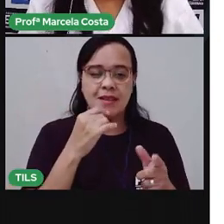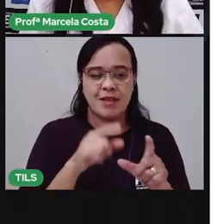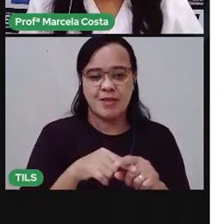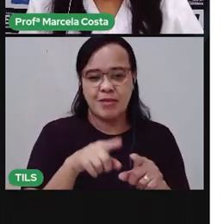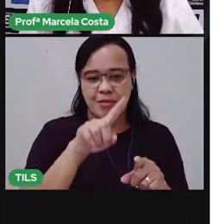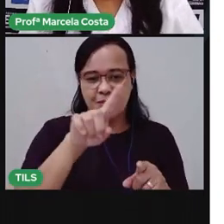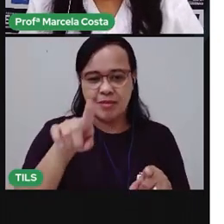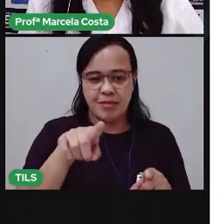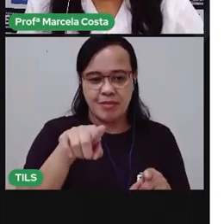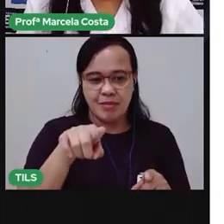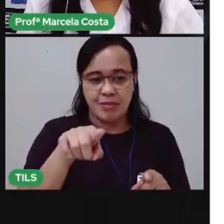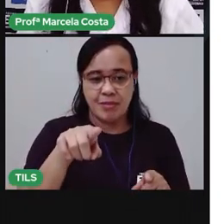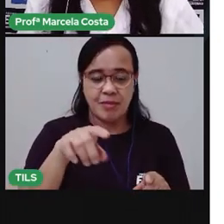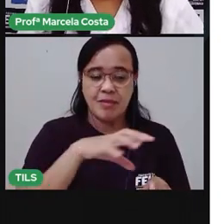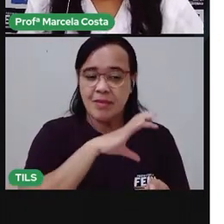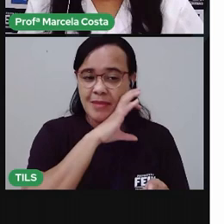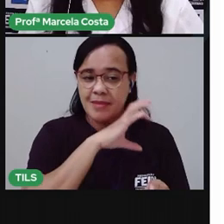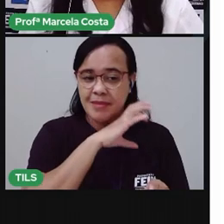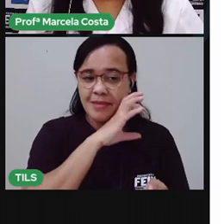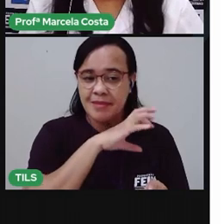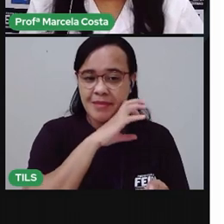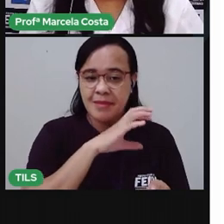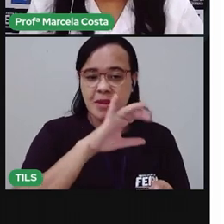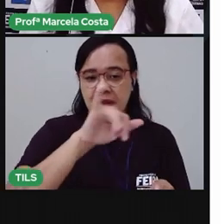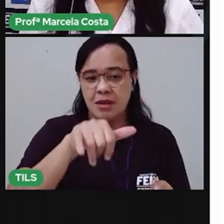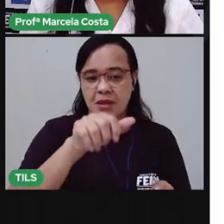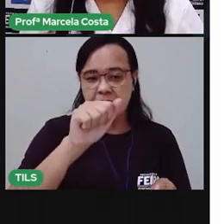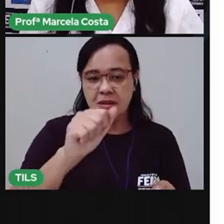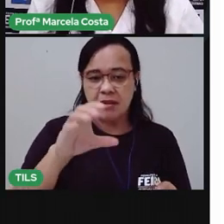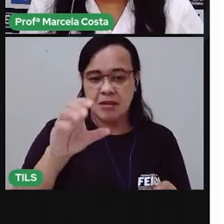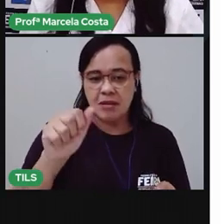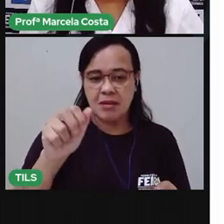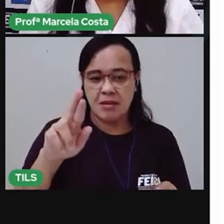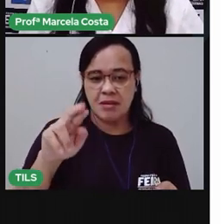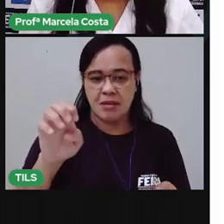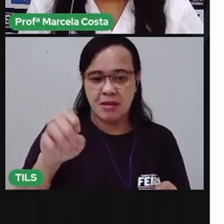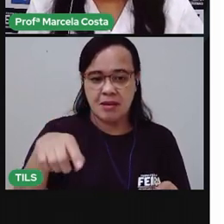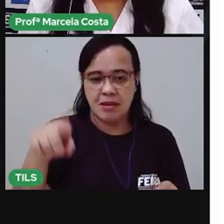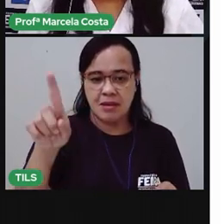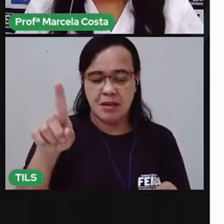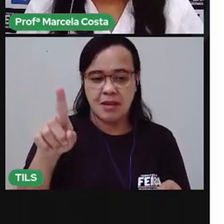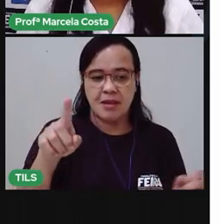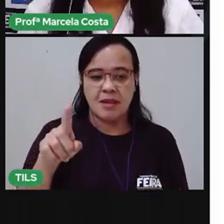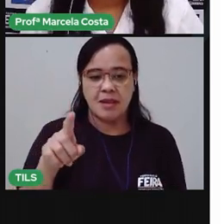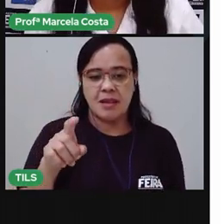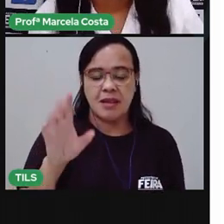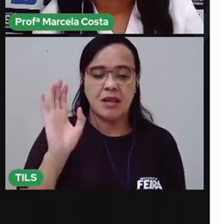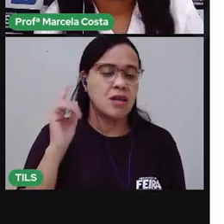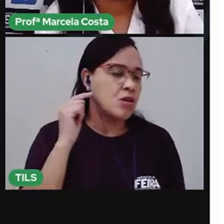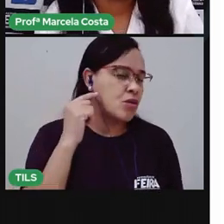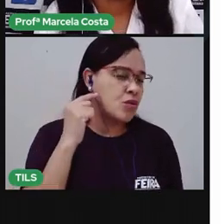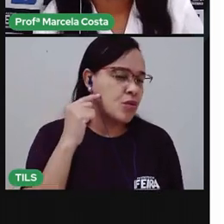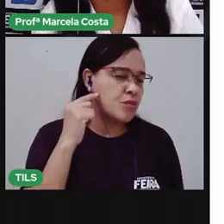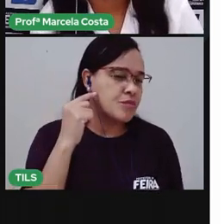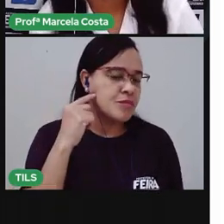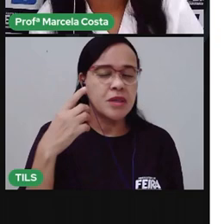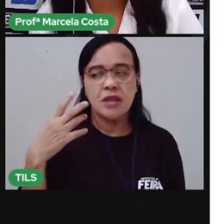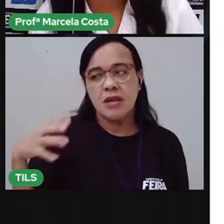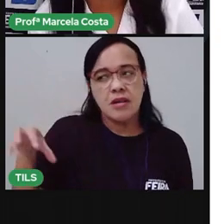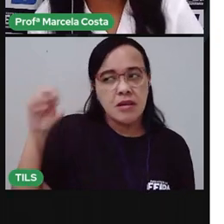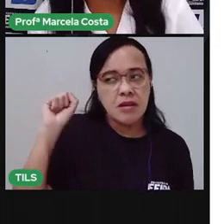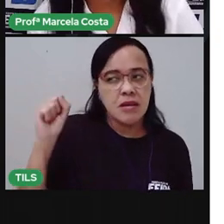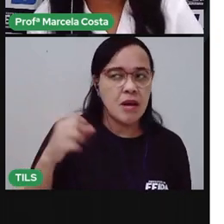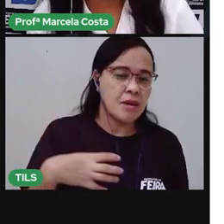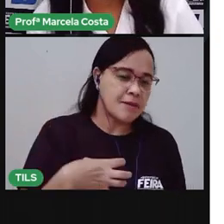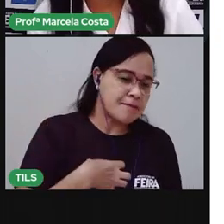escrita o jacaré e qual é a última um som que você ouve